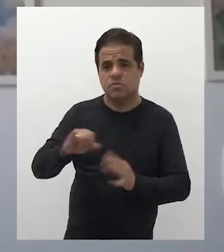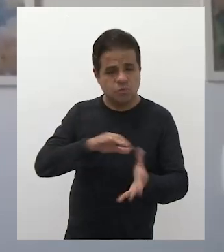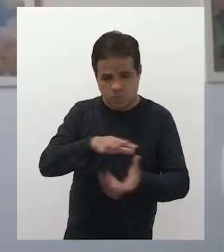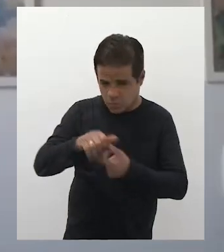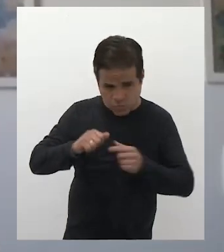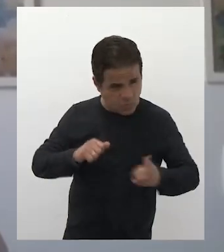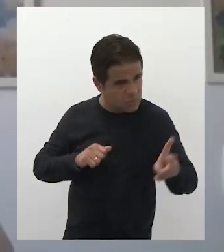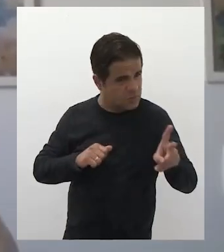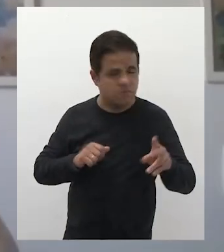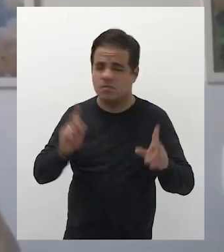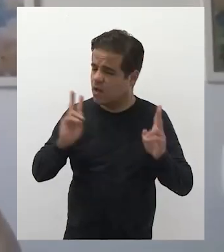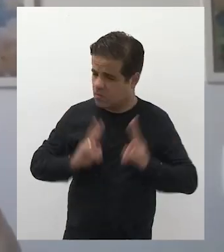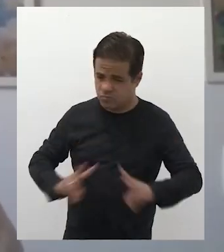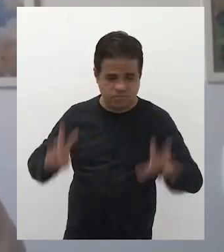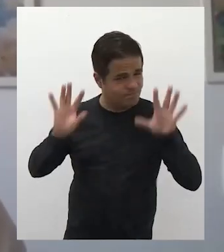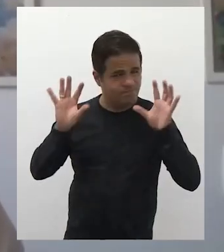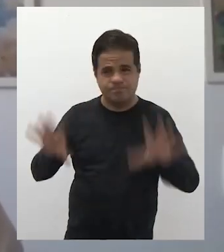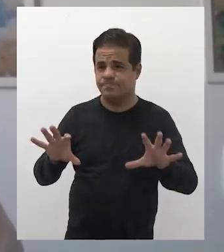coisa vai ser assim.